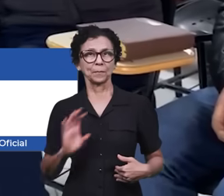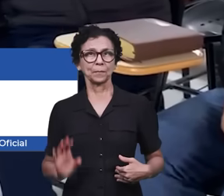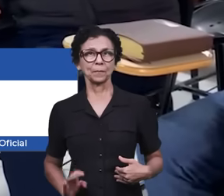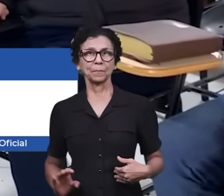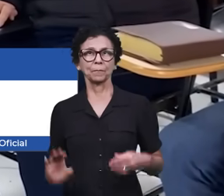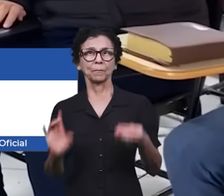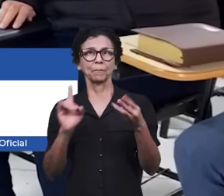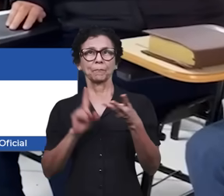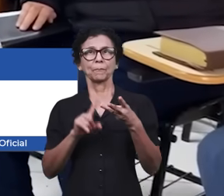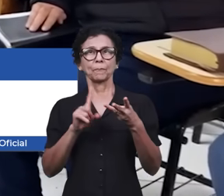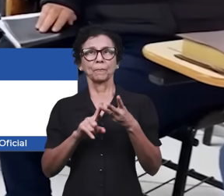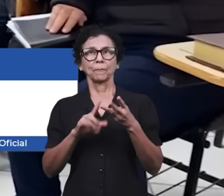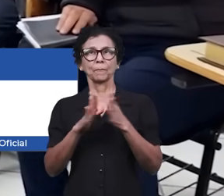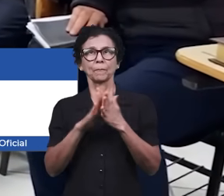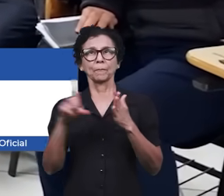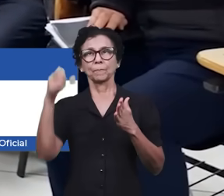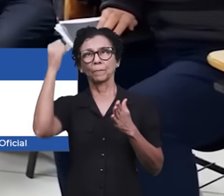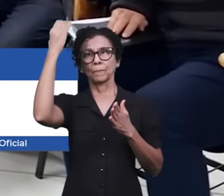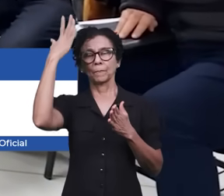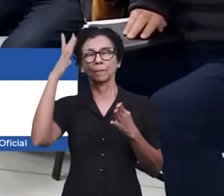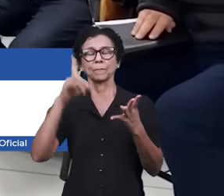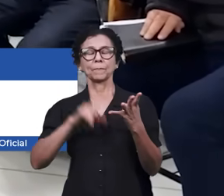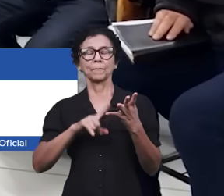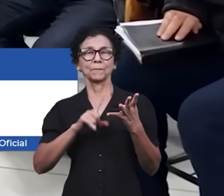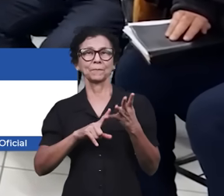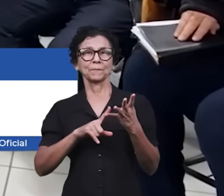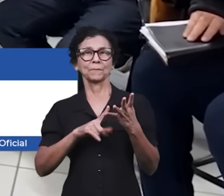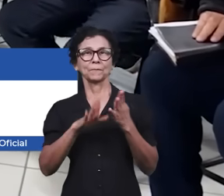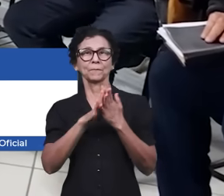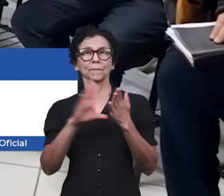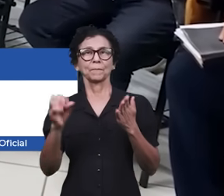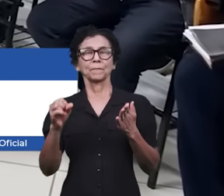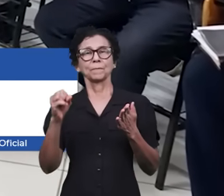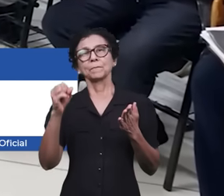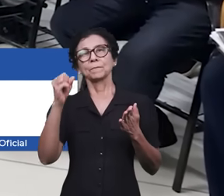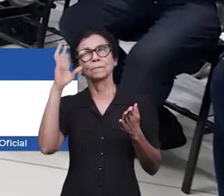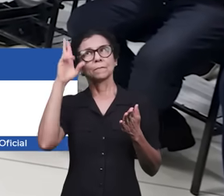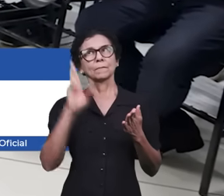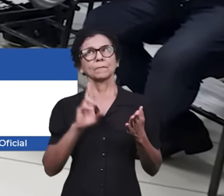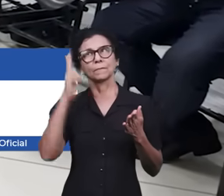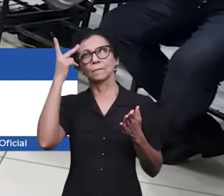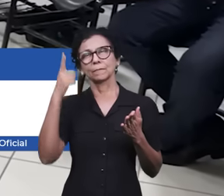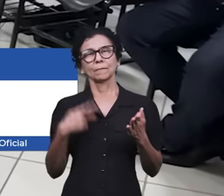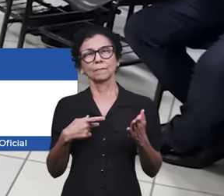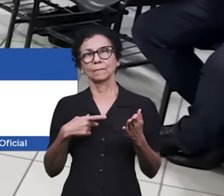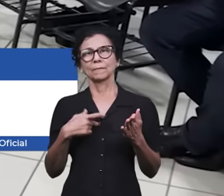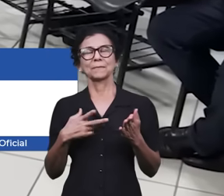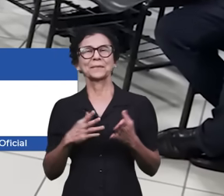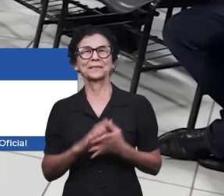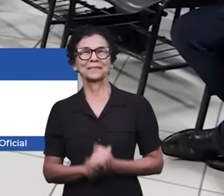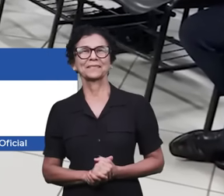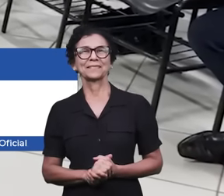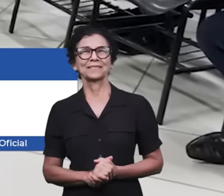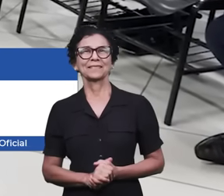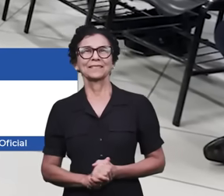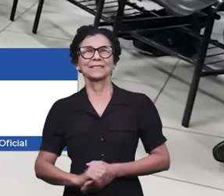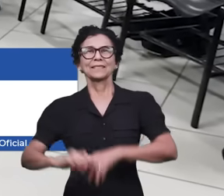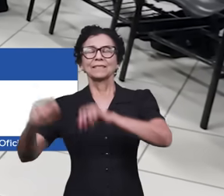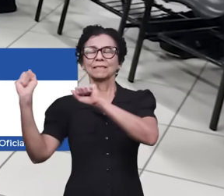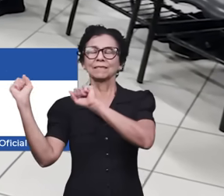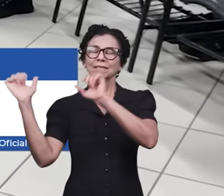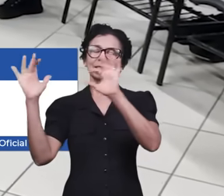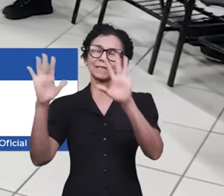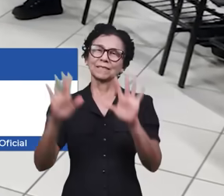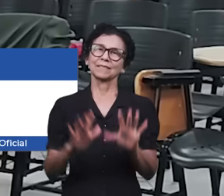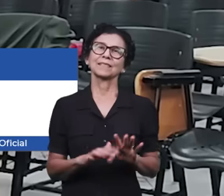viva, né? E a palavra da vida, onde tem vindo ao nosso encontro uma grande bênção que nós temos recebido da parte do Senhor, onde o